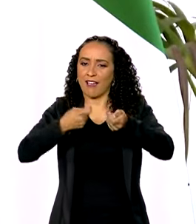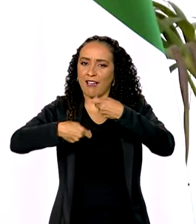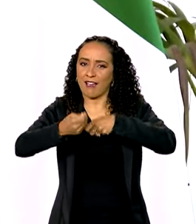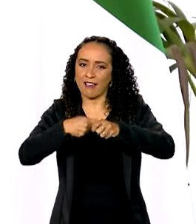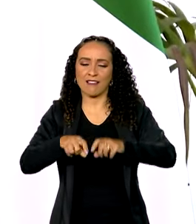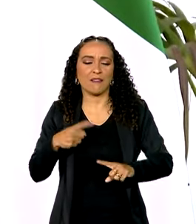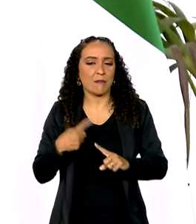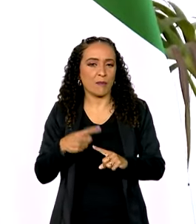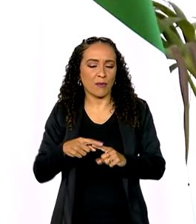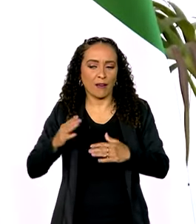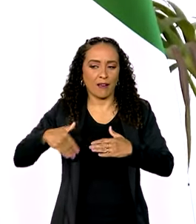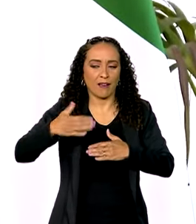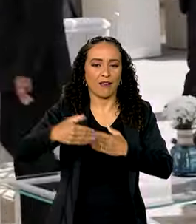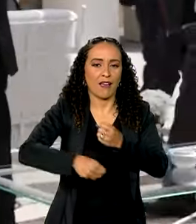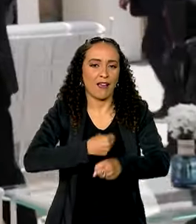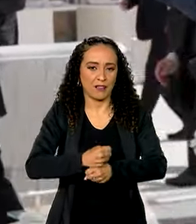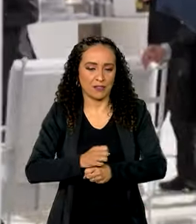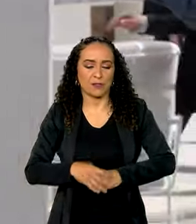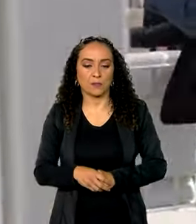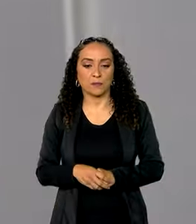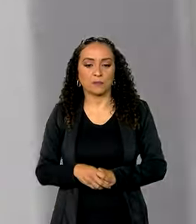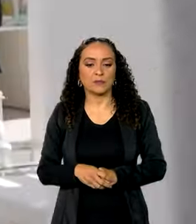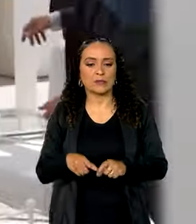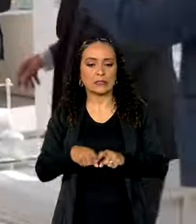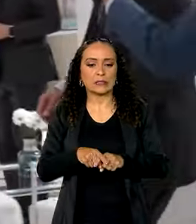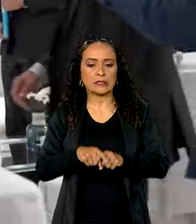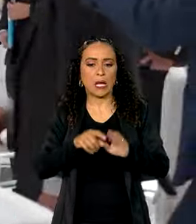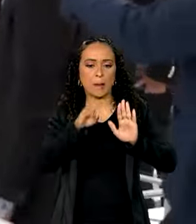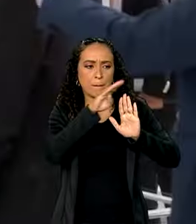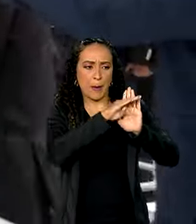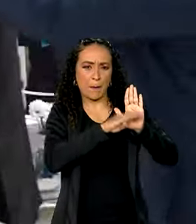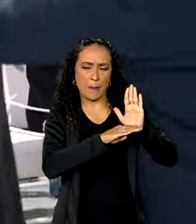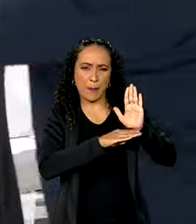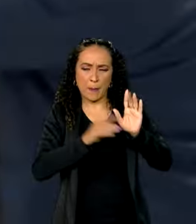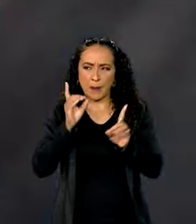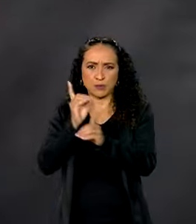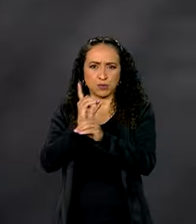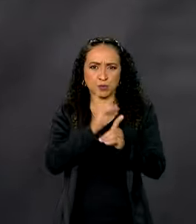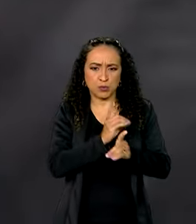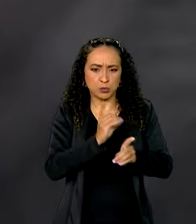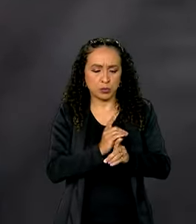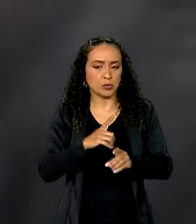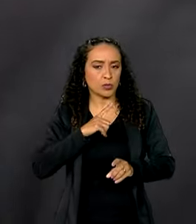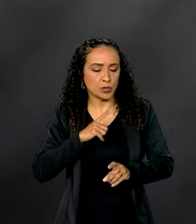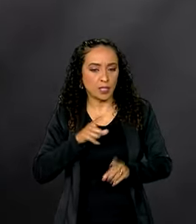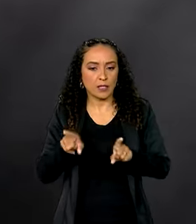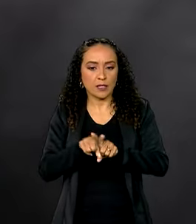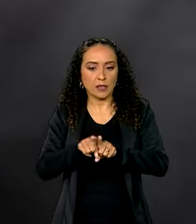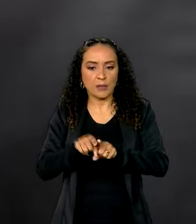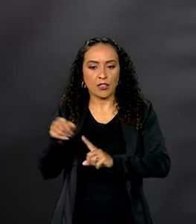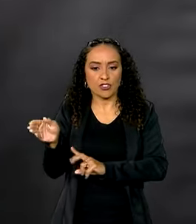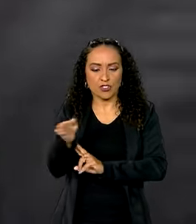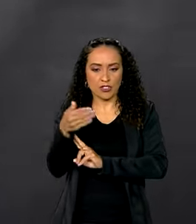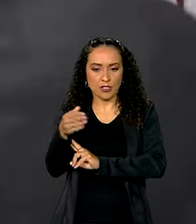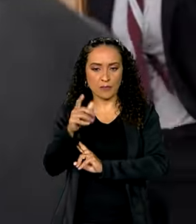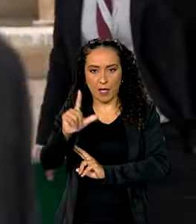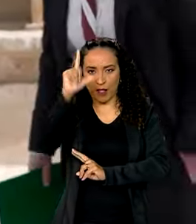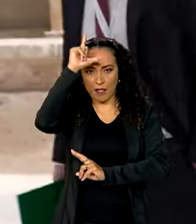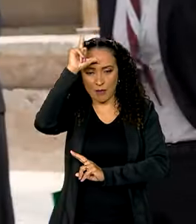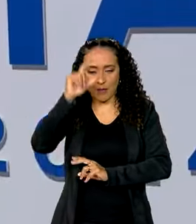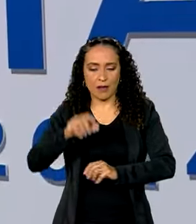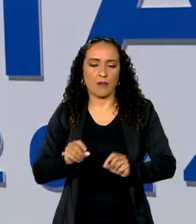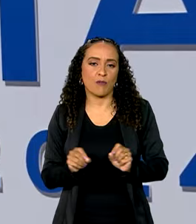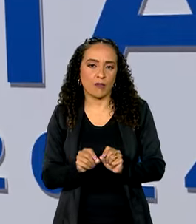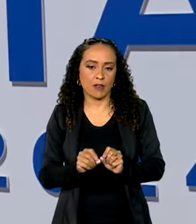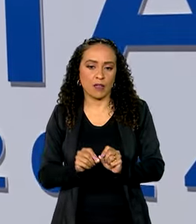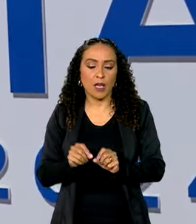negociação nos próximos anos. A extensa agenda de encontros inclui o chanceler alemão Olaf Scholz.